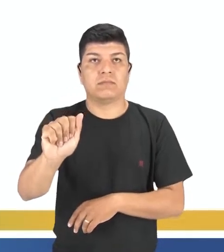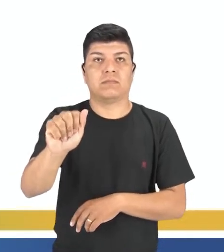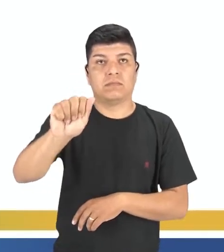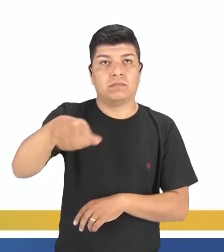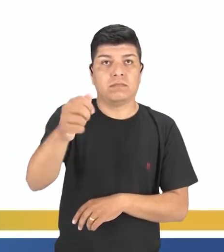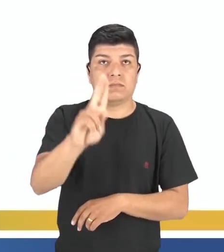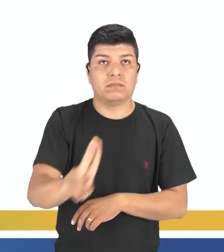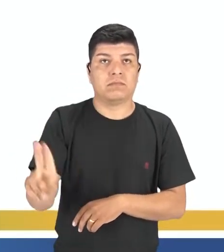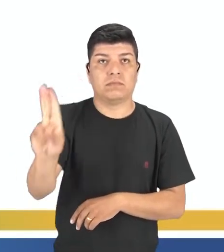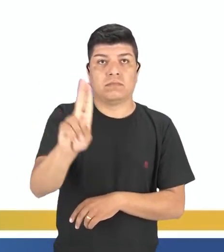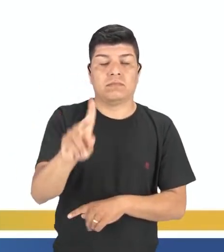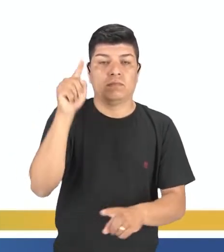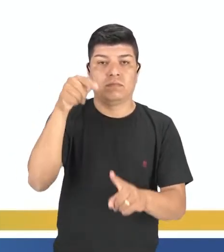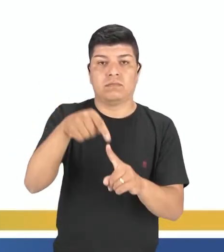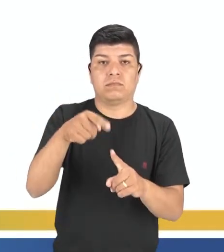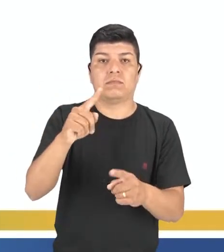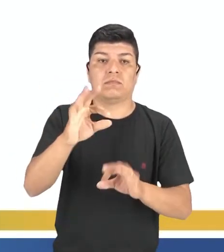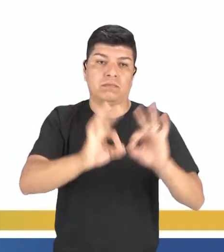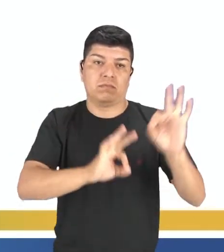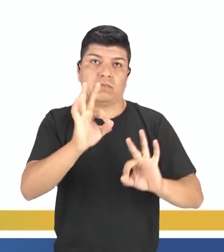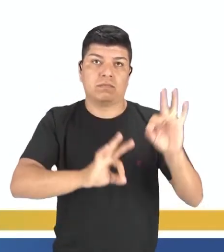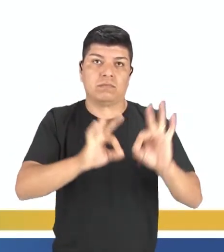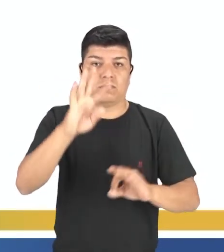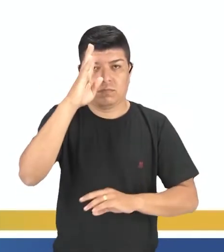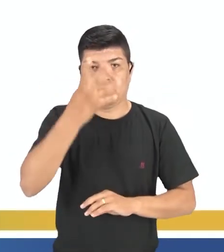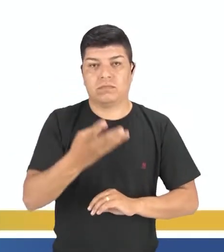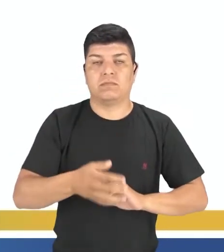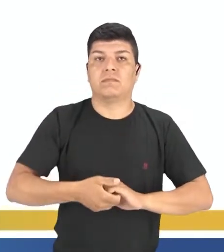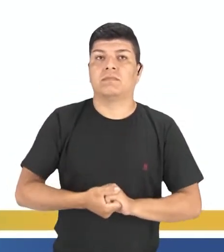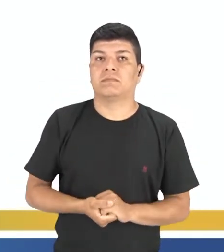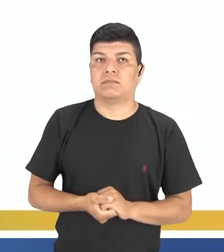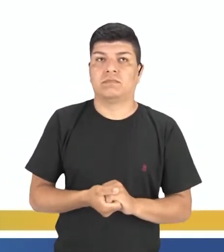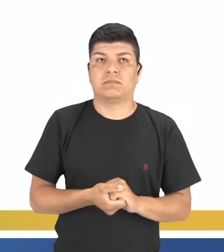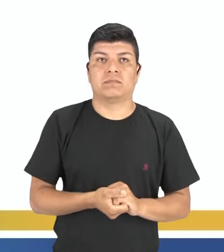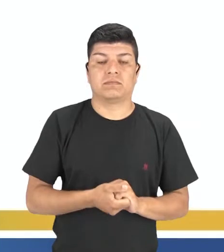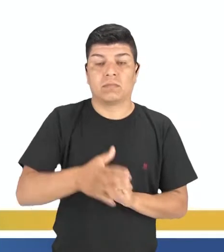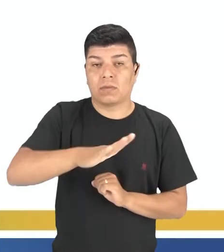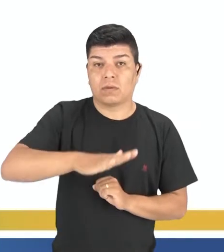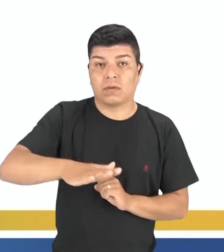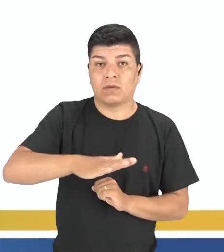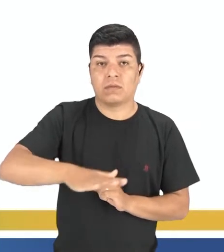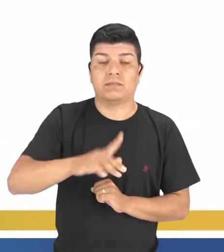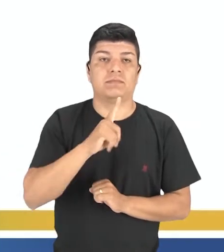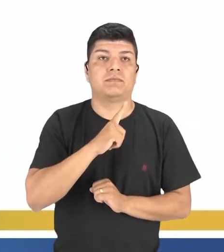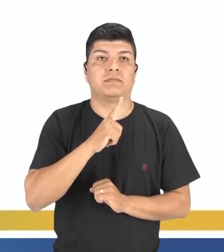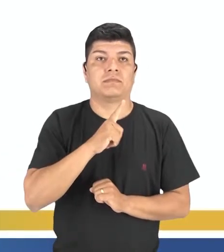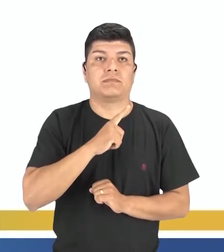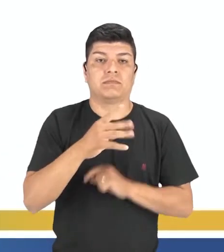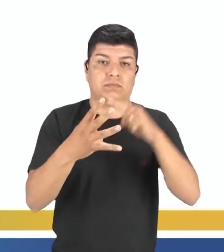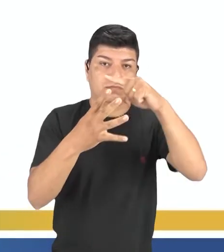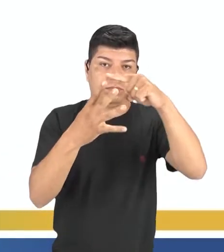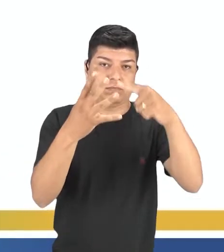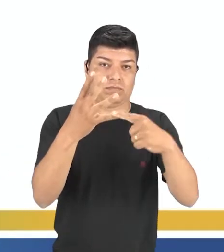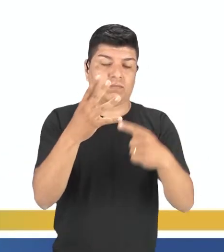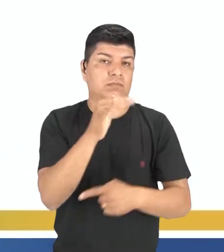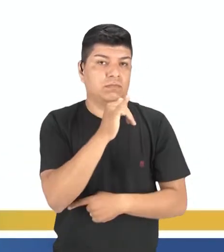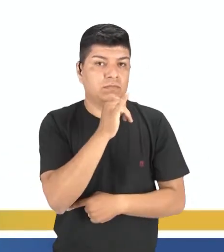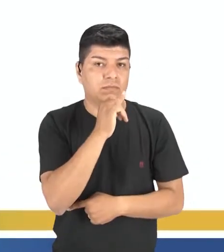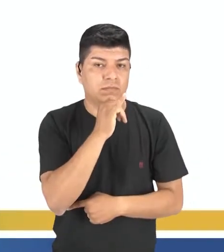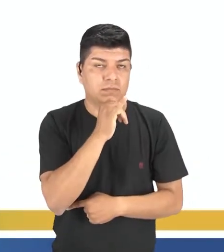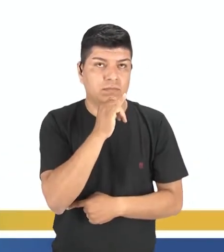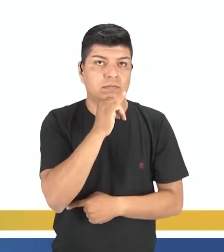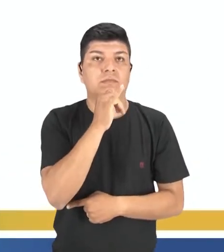o objetivo de formular o conjunto solução. Aqui logo abaixo, nós temos 4 exemplos